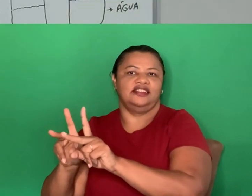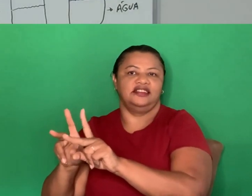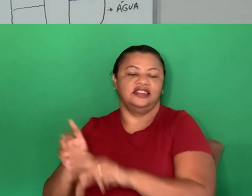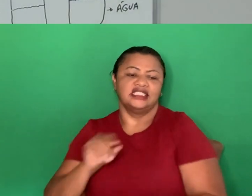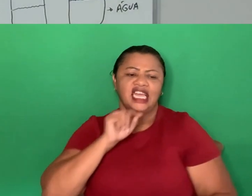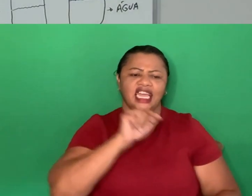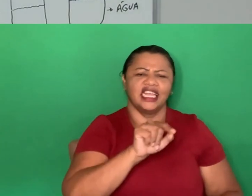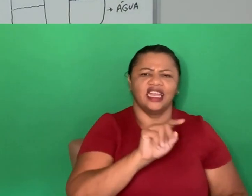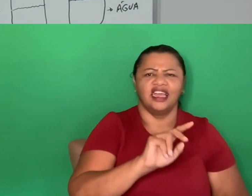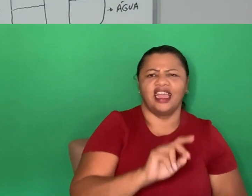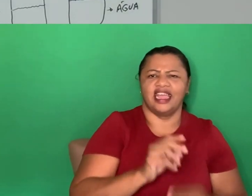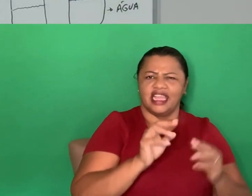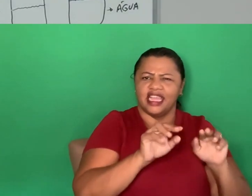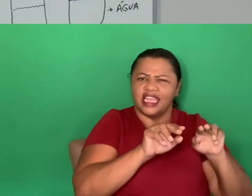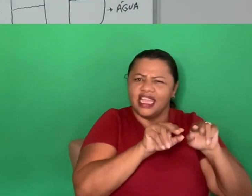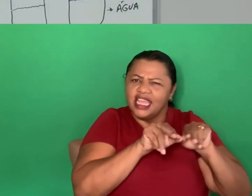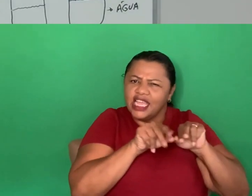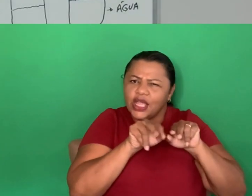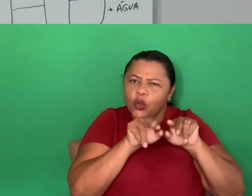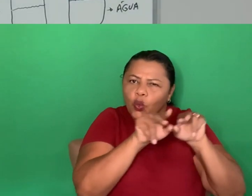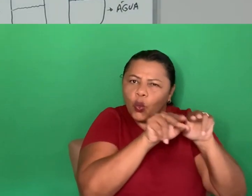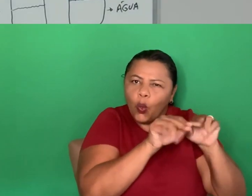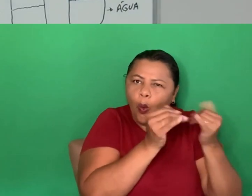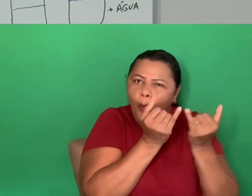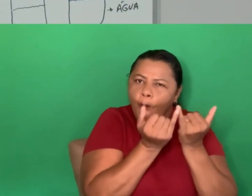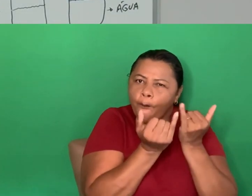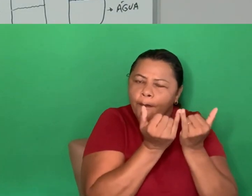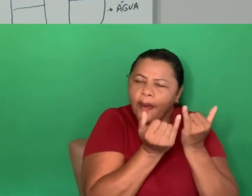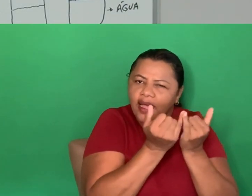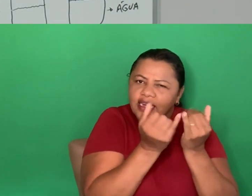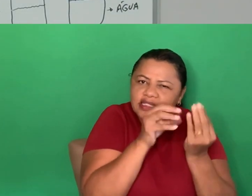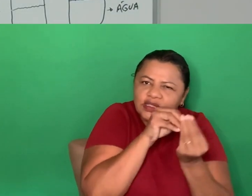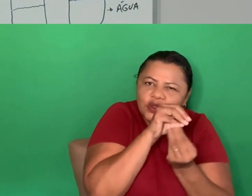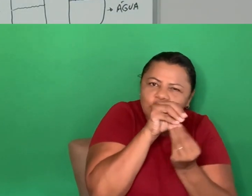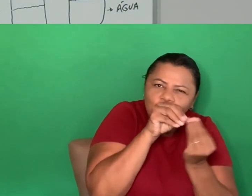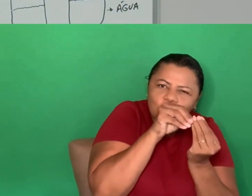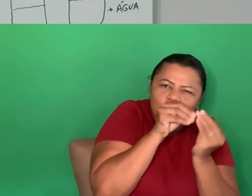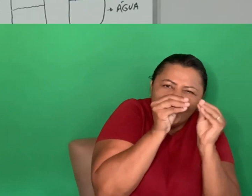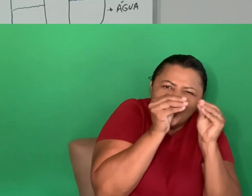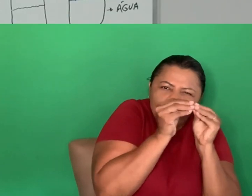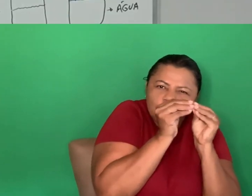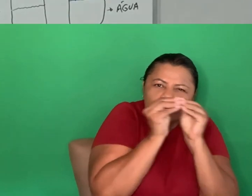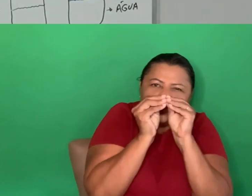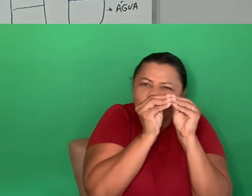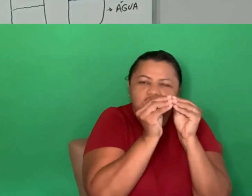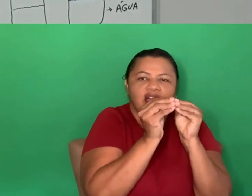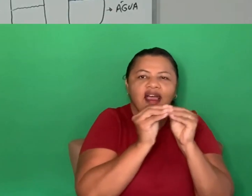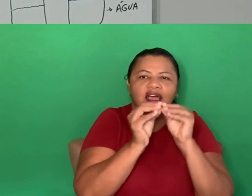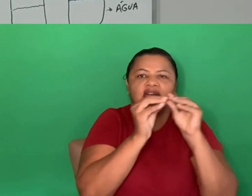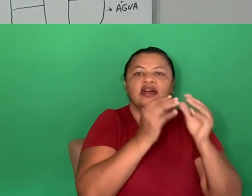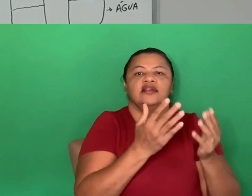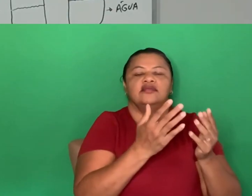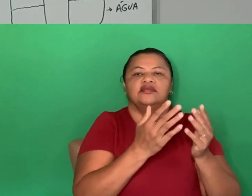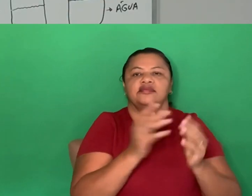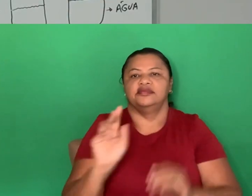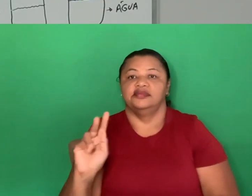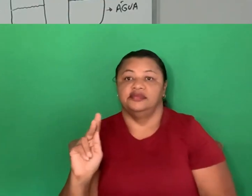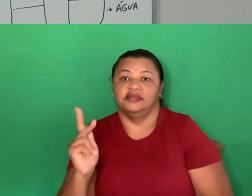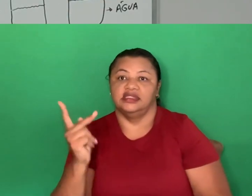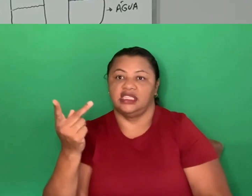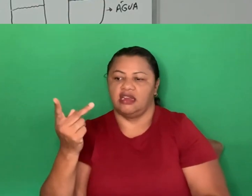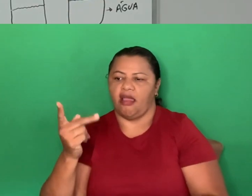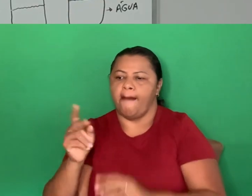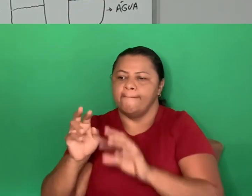aqui? Fase é cada parte homogênea do sistema. Tá? Então, eu tenho